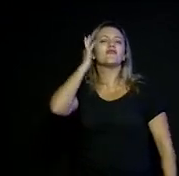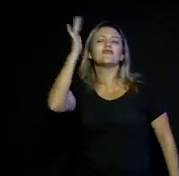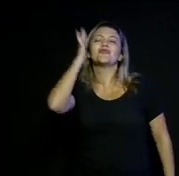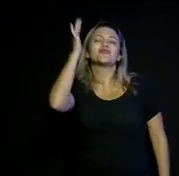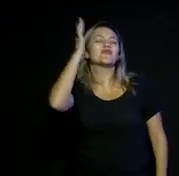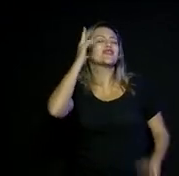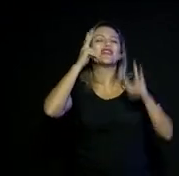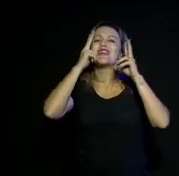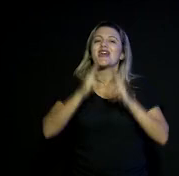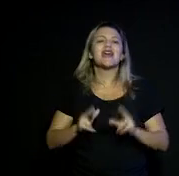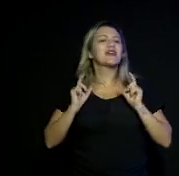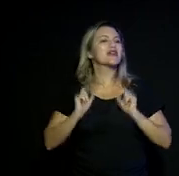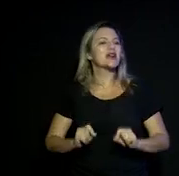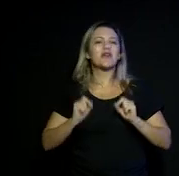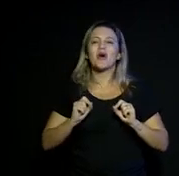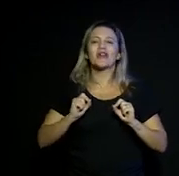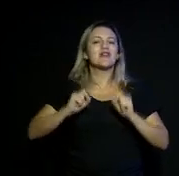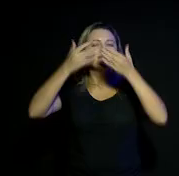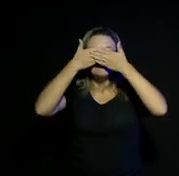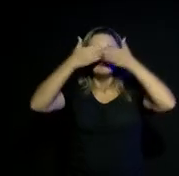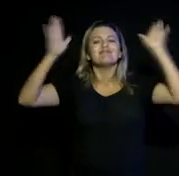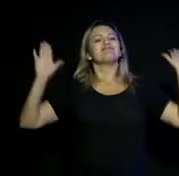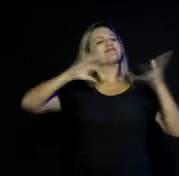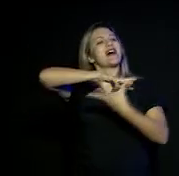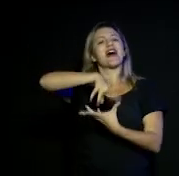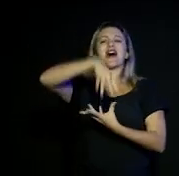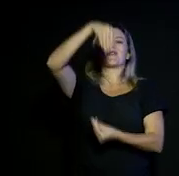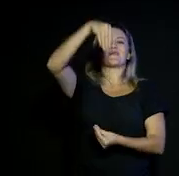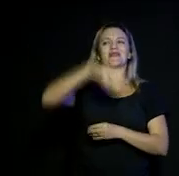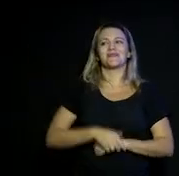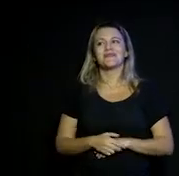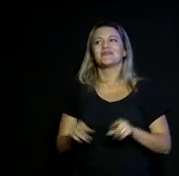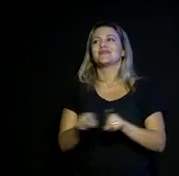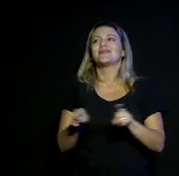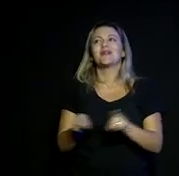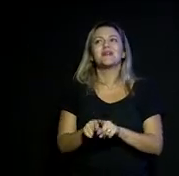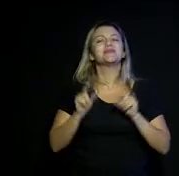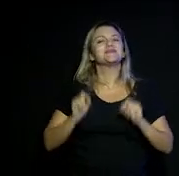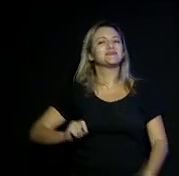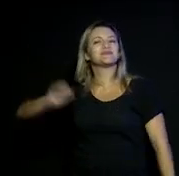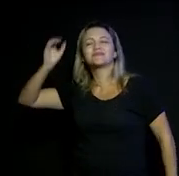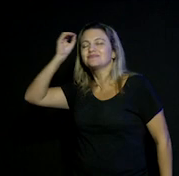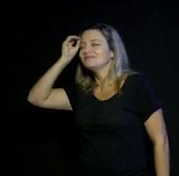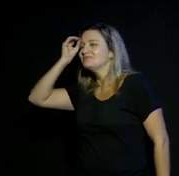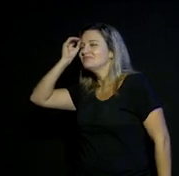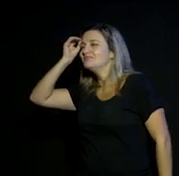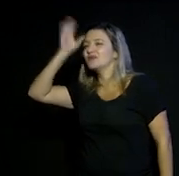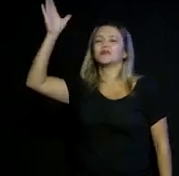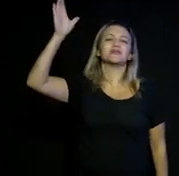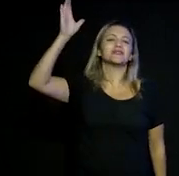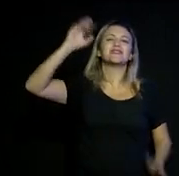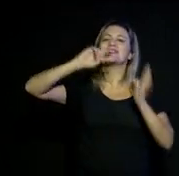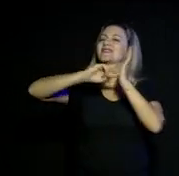dizia Sócrates, uma parteira de almas. Né? O conhecimento é o ato de entender a vida. O